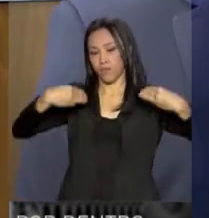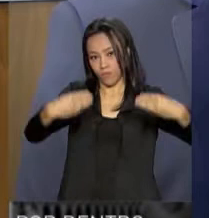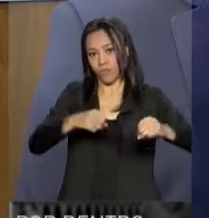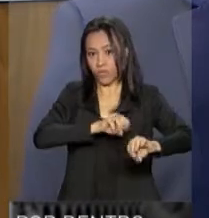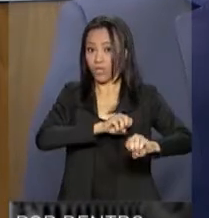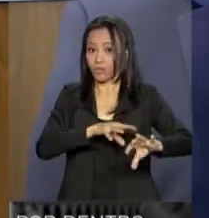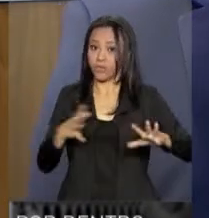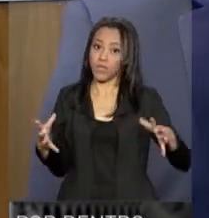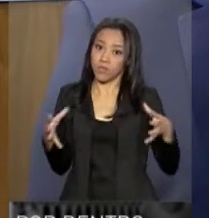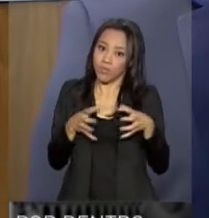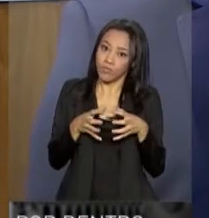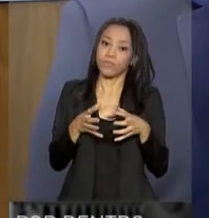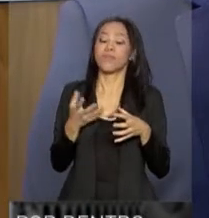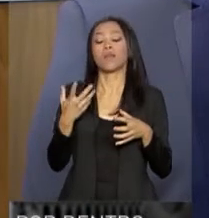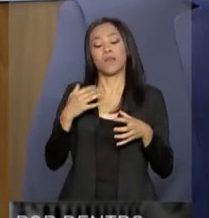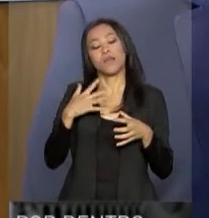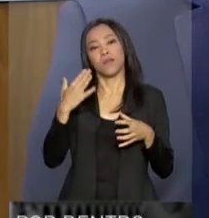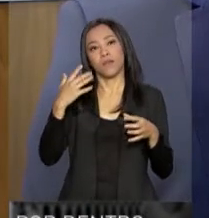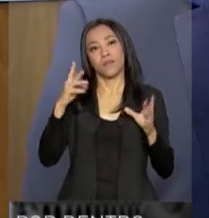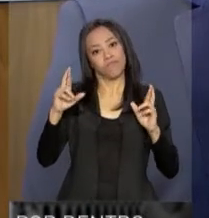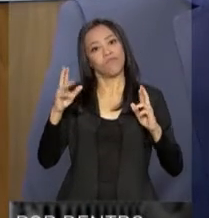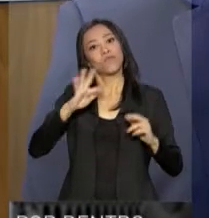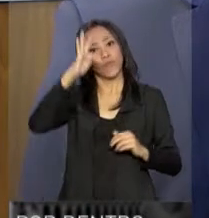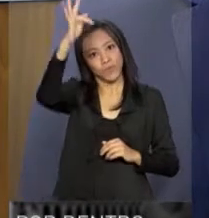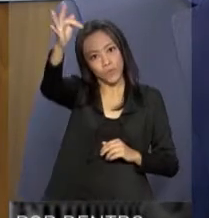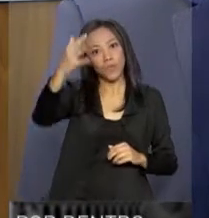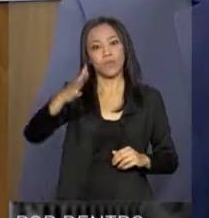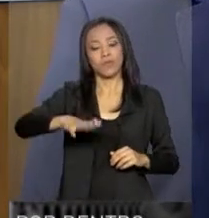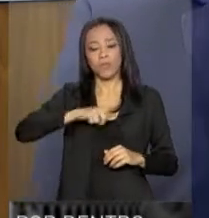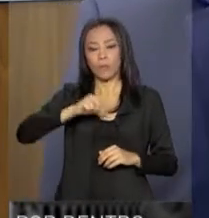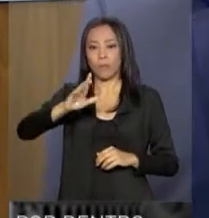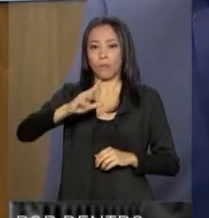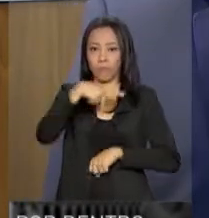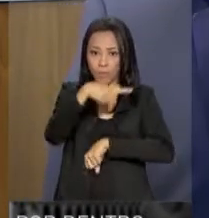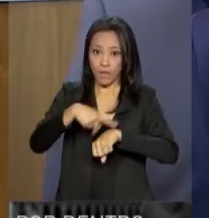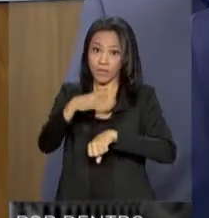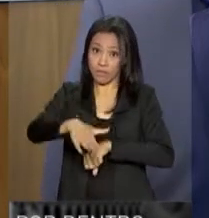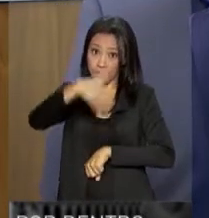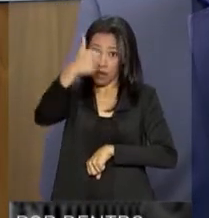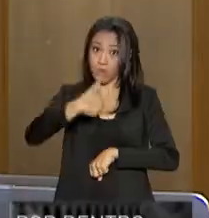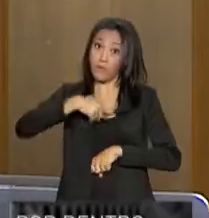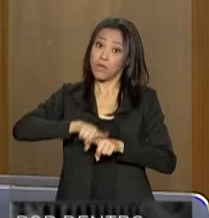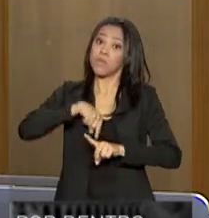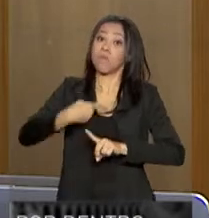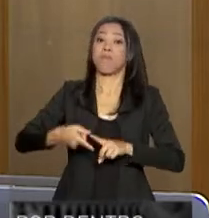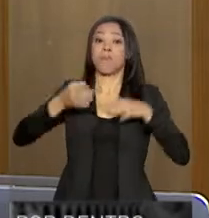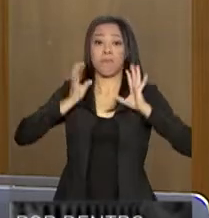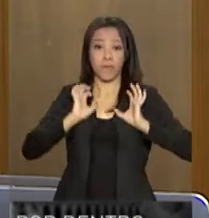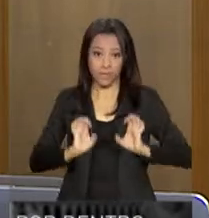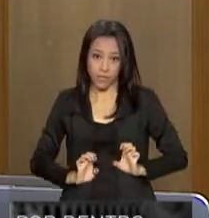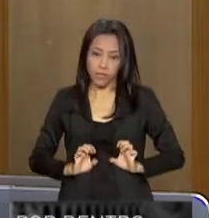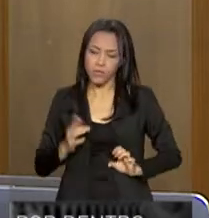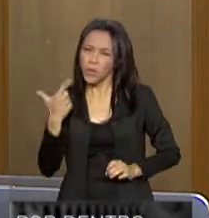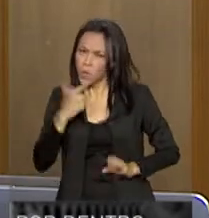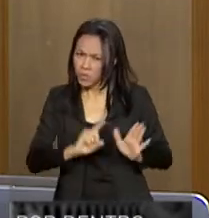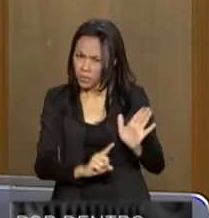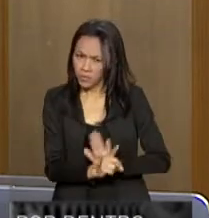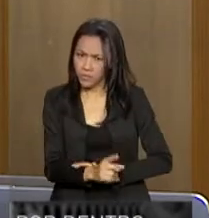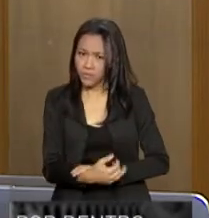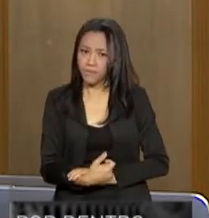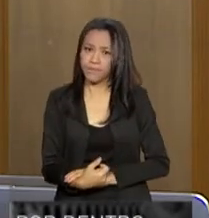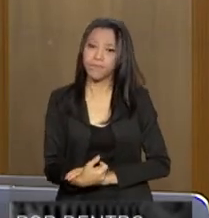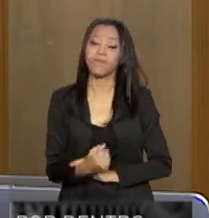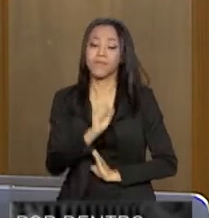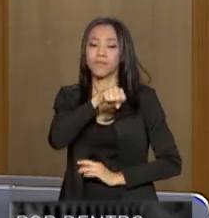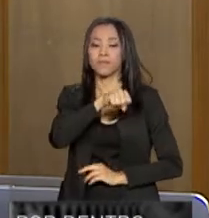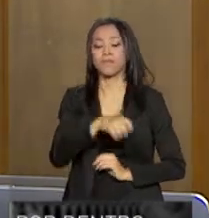futuro breve teremos um país é melhor e mais ético alex mineiro mas há uma pergunta para o ministro o